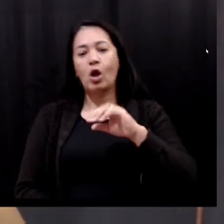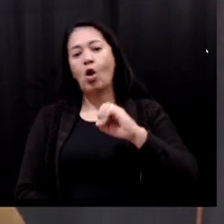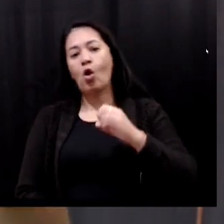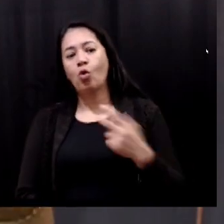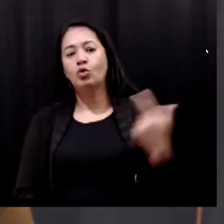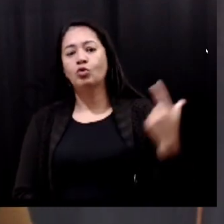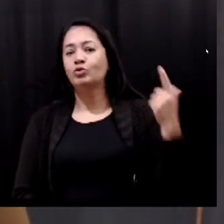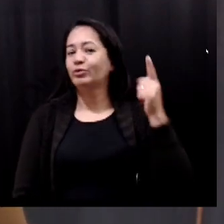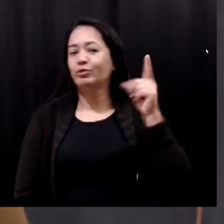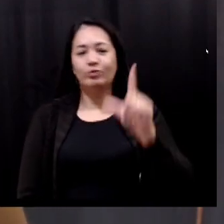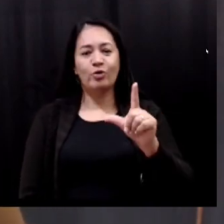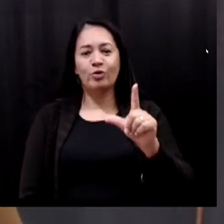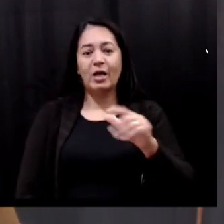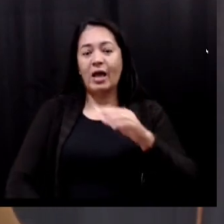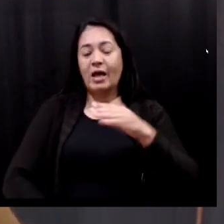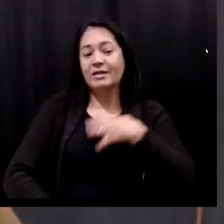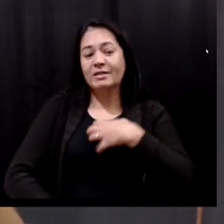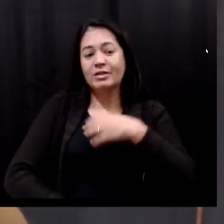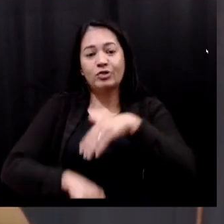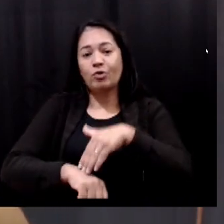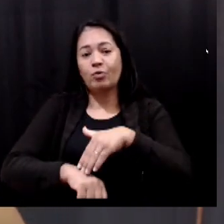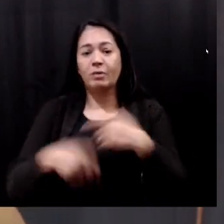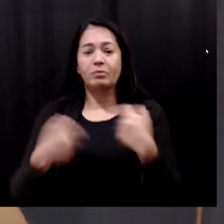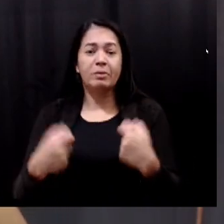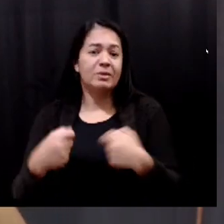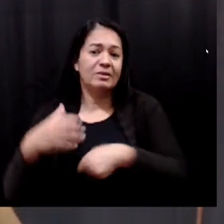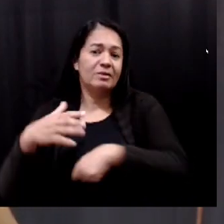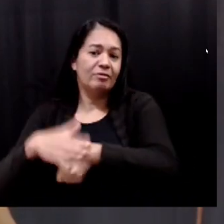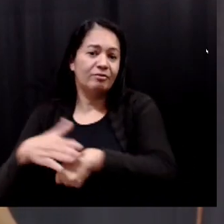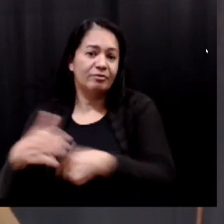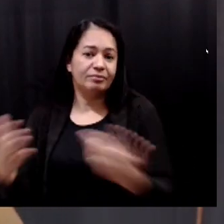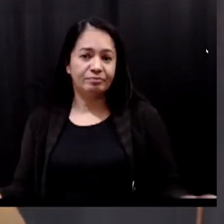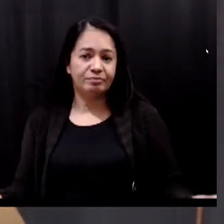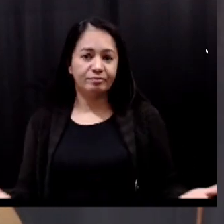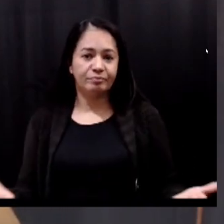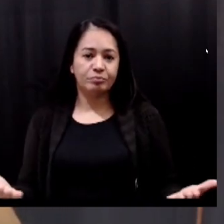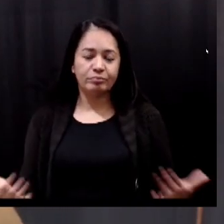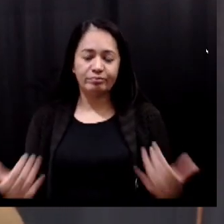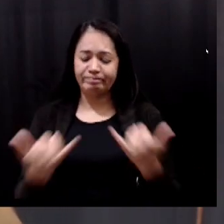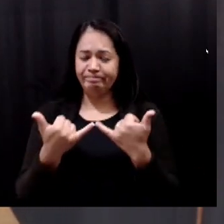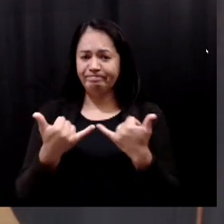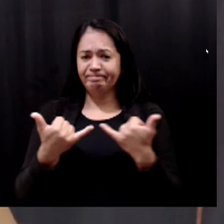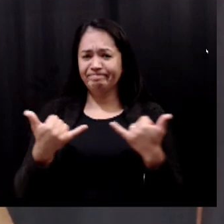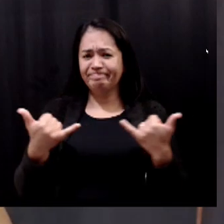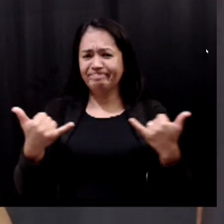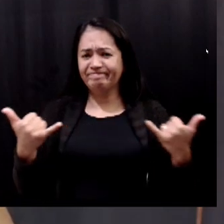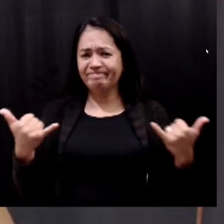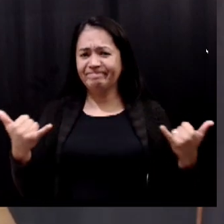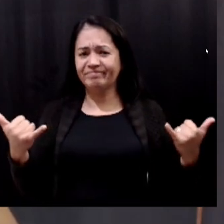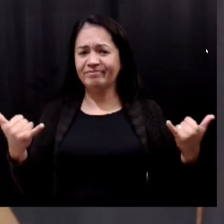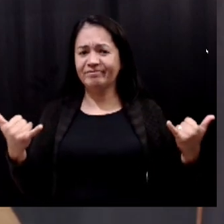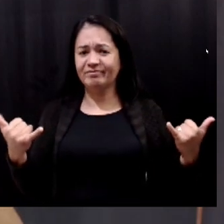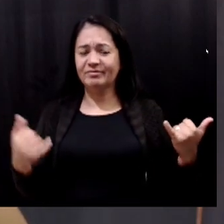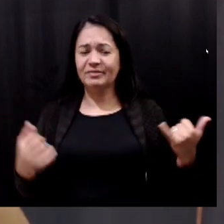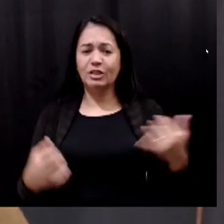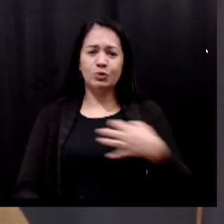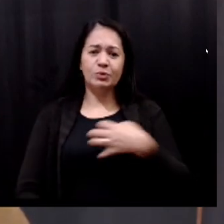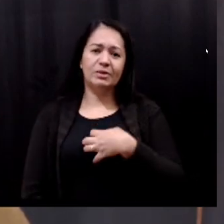sentir culpado porque deveria estar fazendo. Então, é uma linha muito tênue realmente dos sintomas que aparecem,